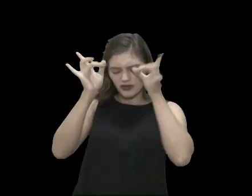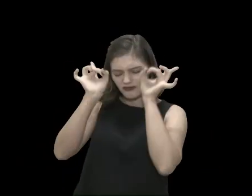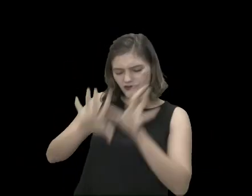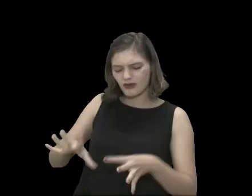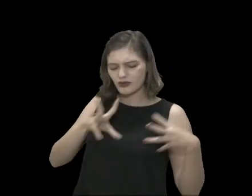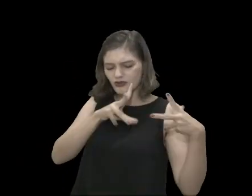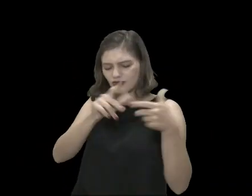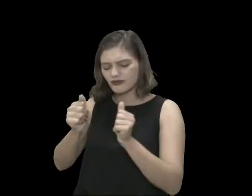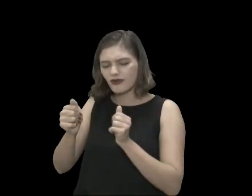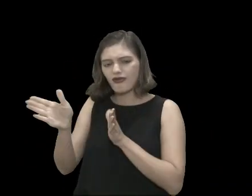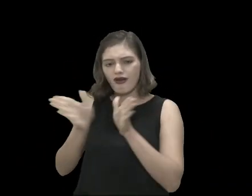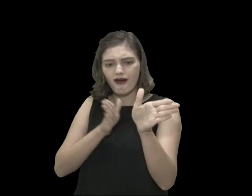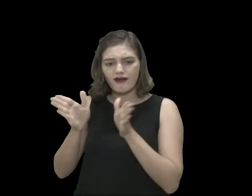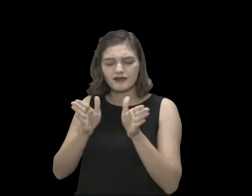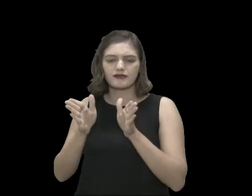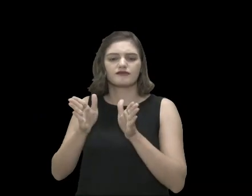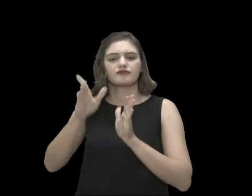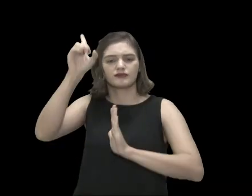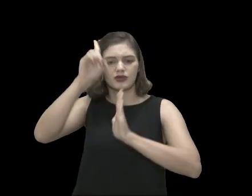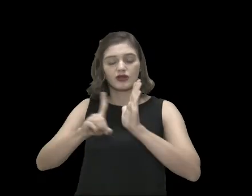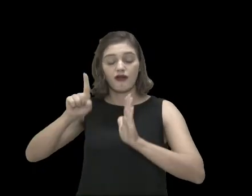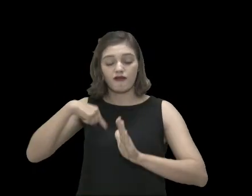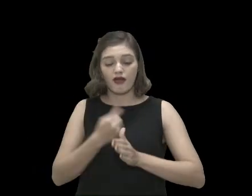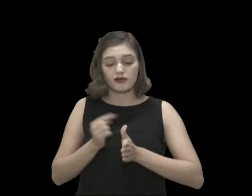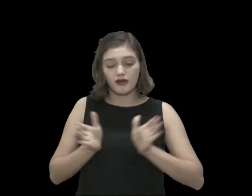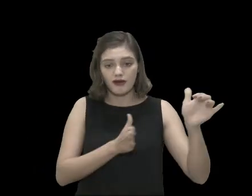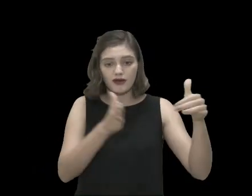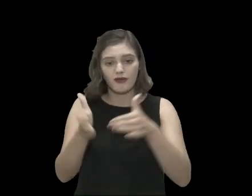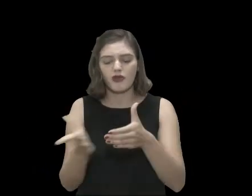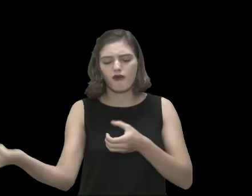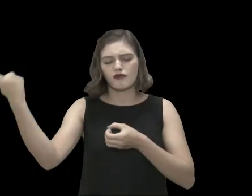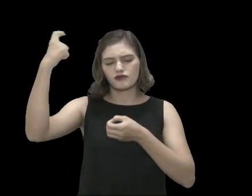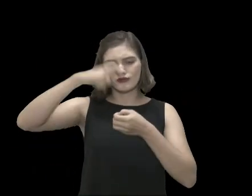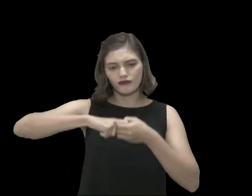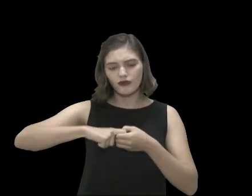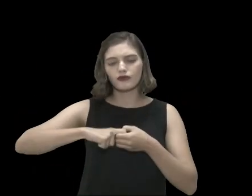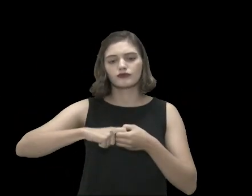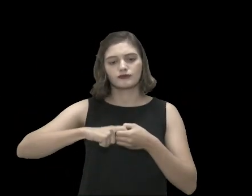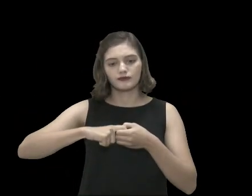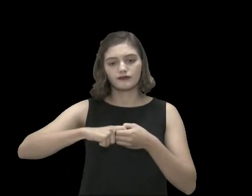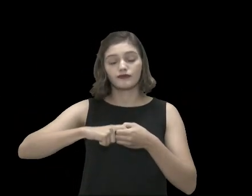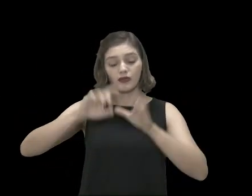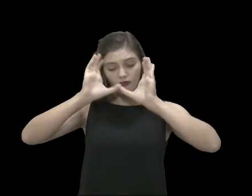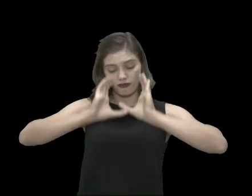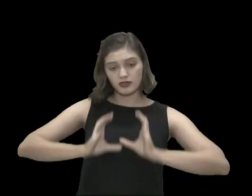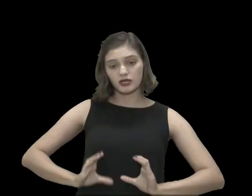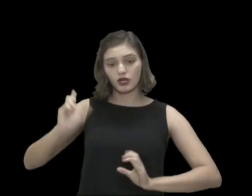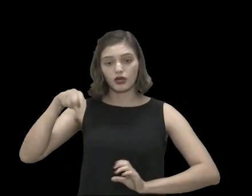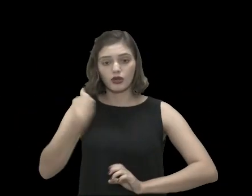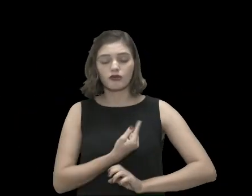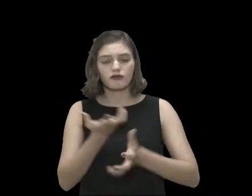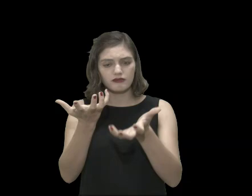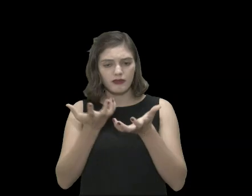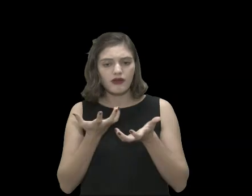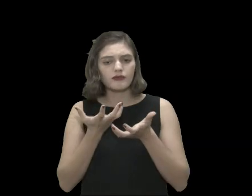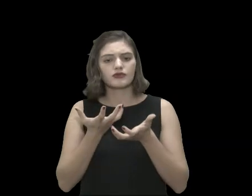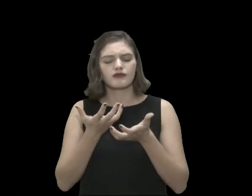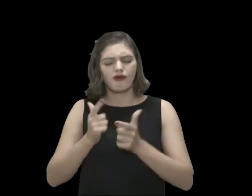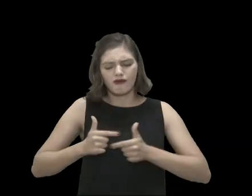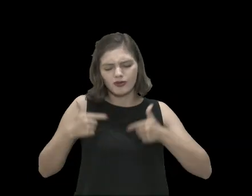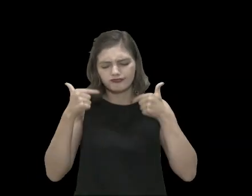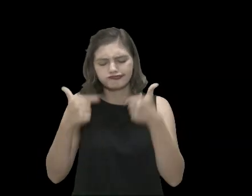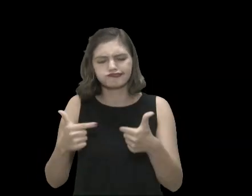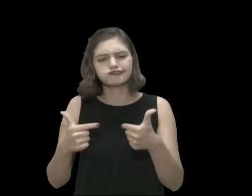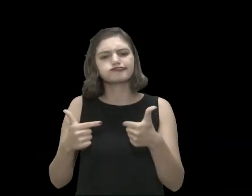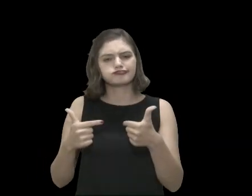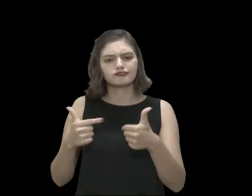todo o acesso à cidadania. E é essa jornada de retomada da cidadania que nós estamos empenhadas aqui no